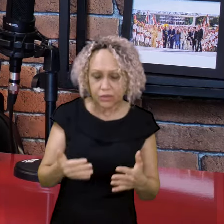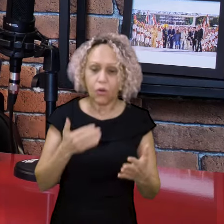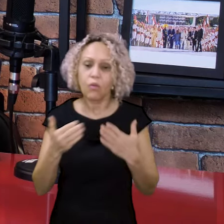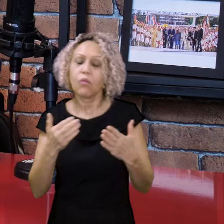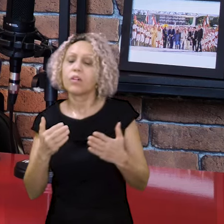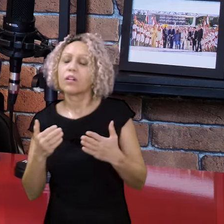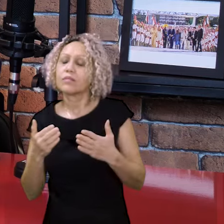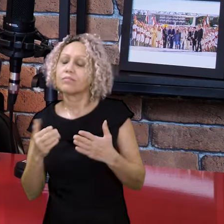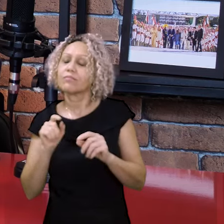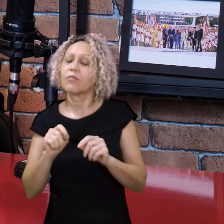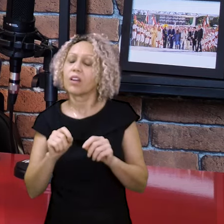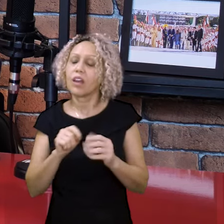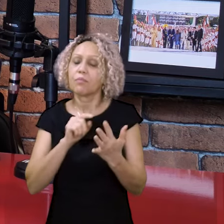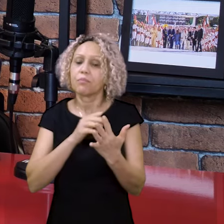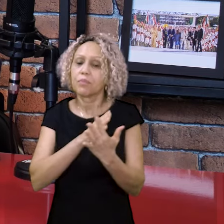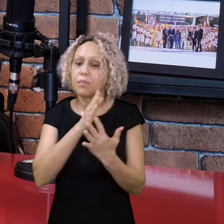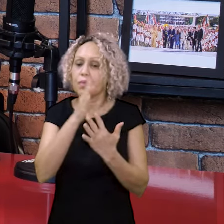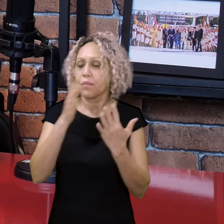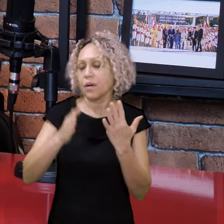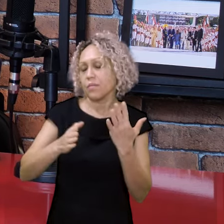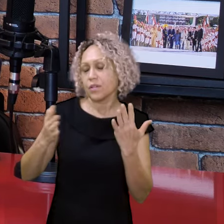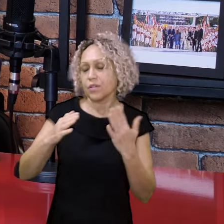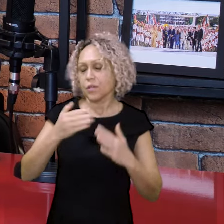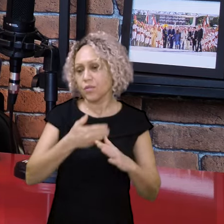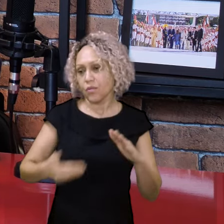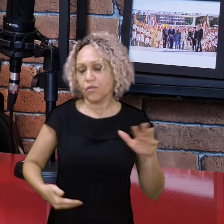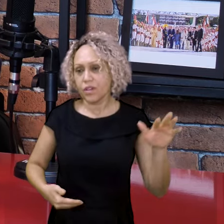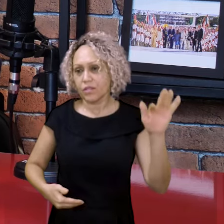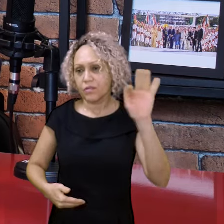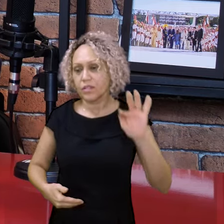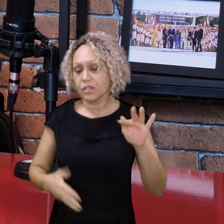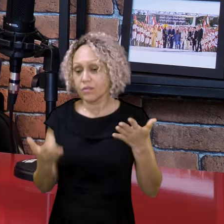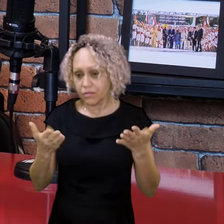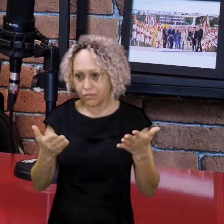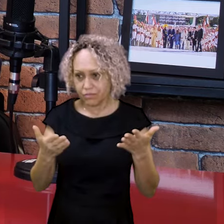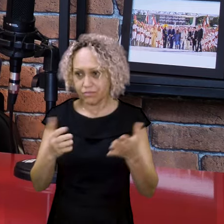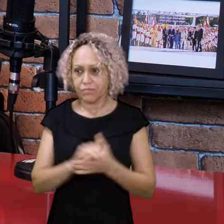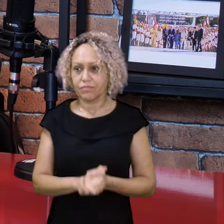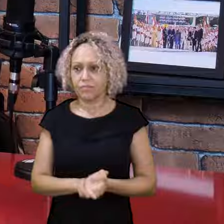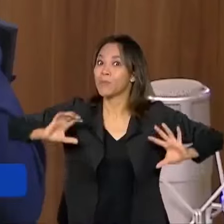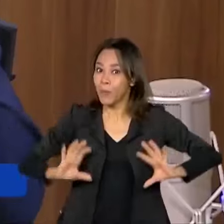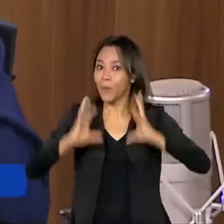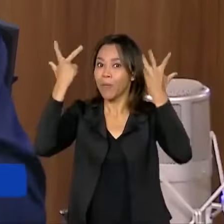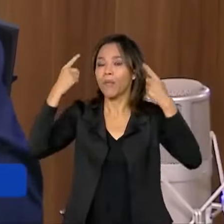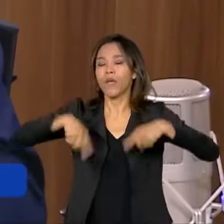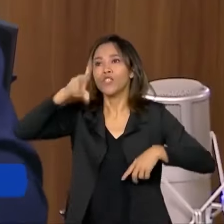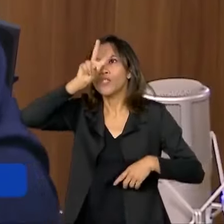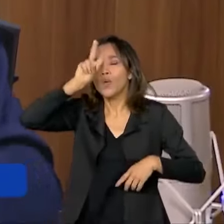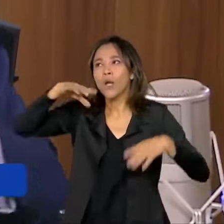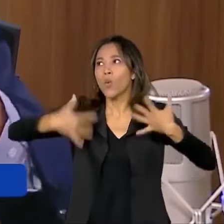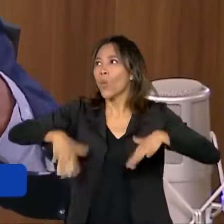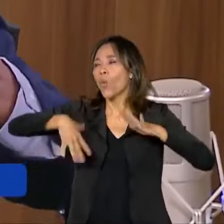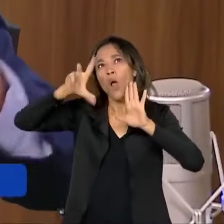radialistas de todo o país, ele detalhou as ações que o governo federal vem tomando para erradicar a fome no Brasil. É a maior queda